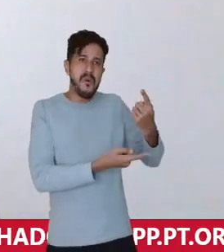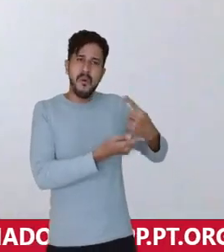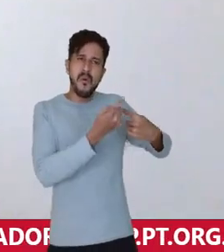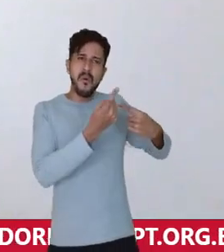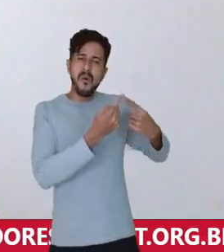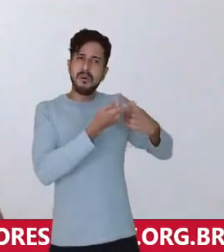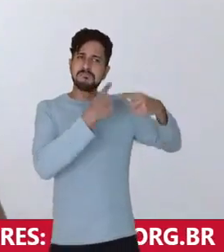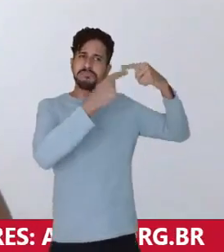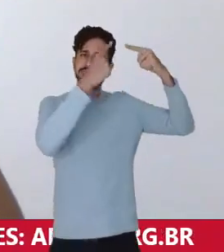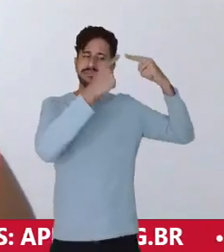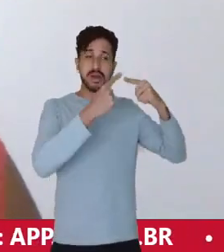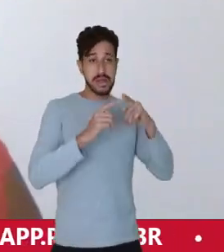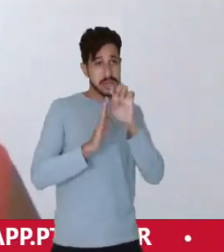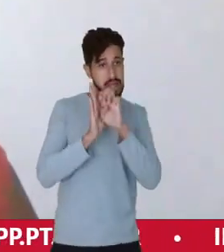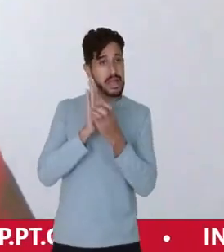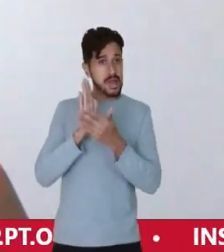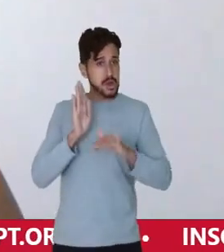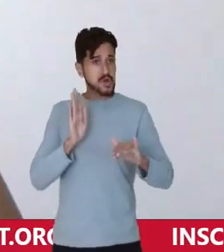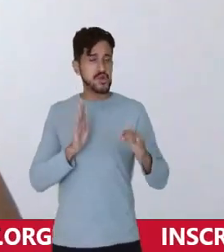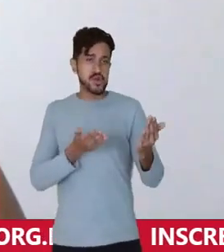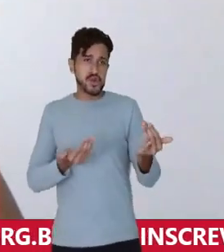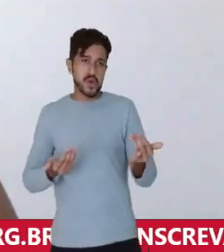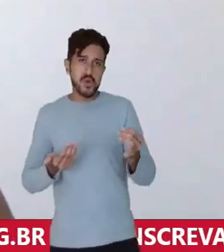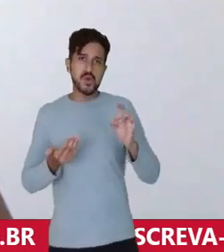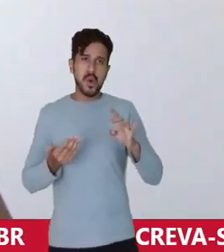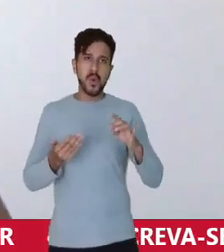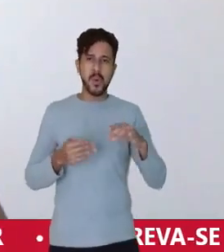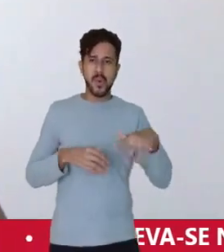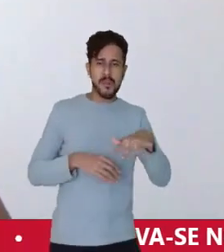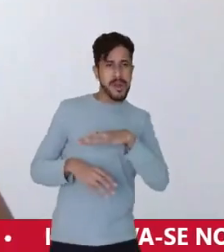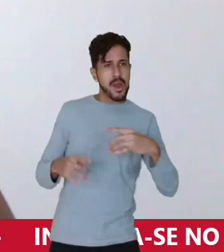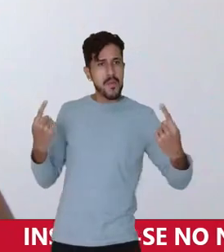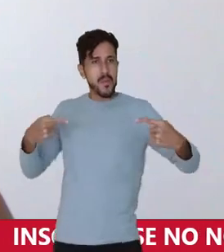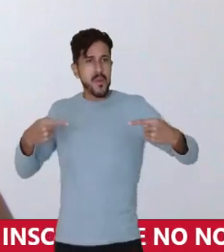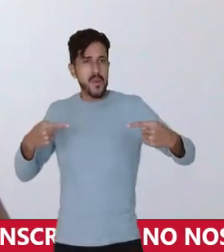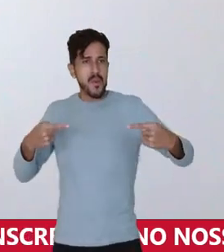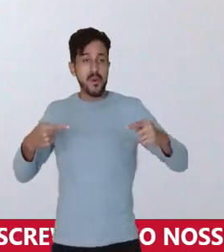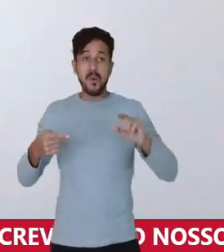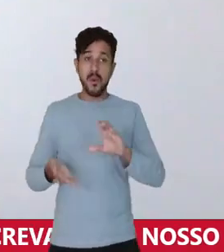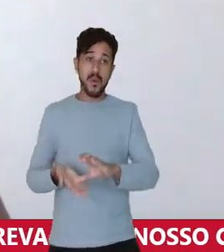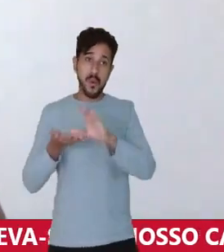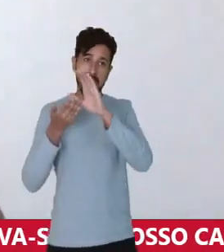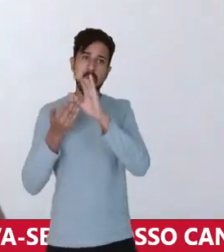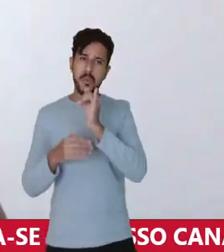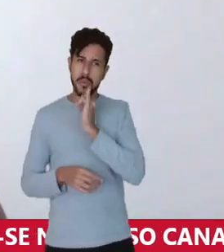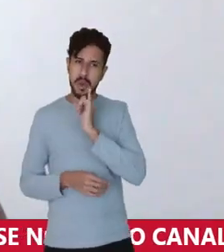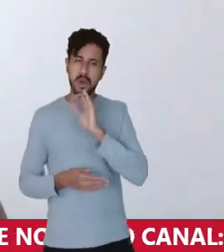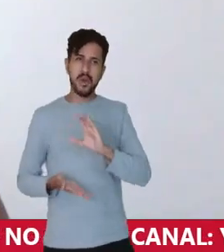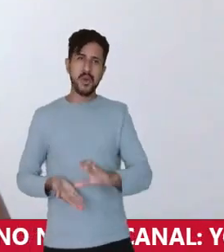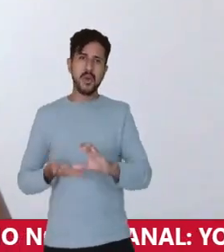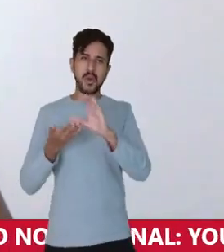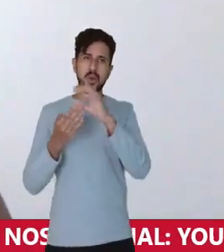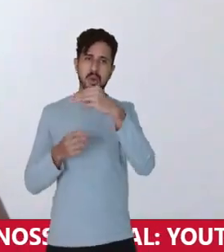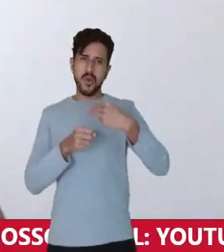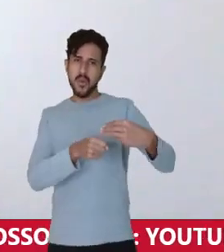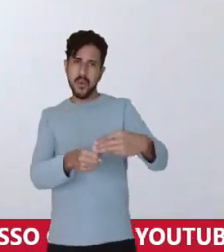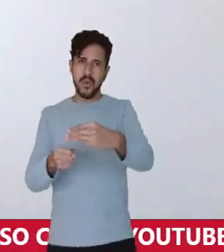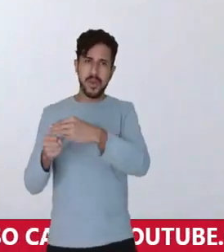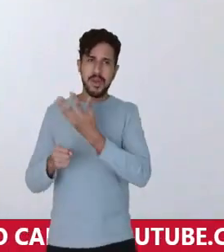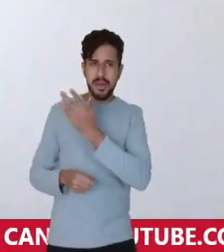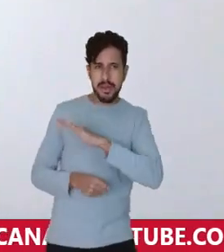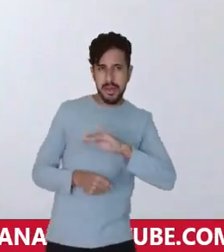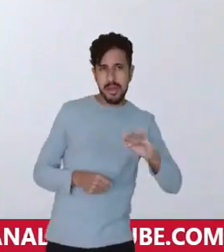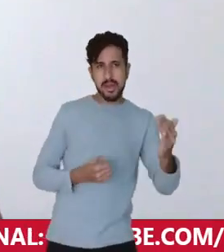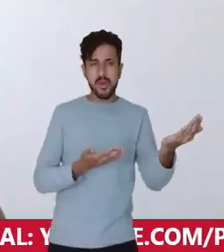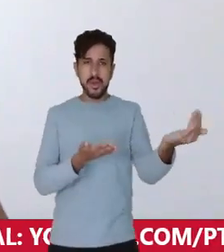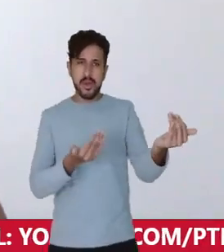do Estatuto da Criança e do Adolescente virou um espaço de disputa. Então, os conselhos, por exemplo, os conselhos municipais de criança e